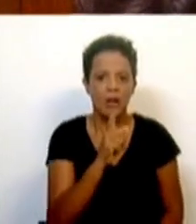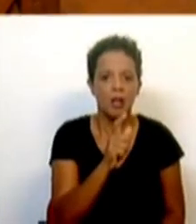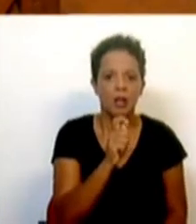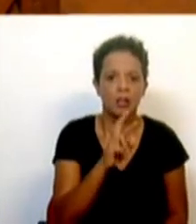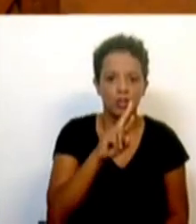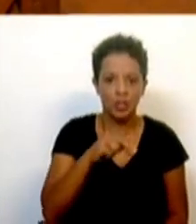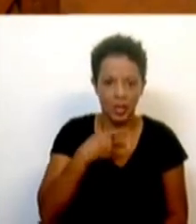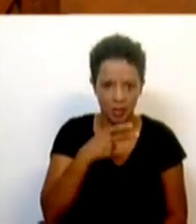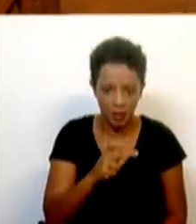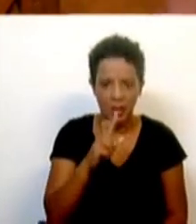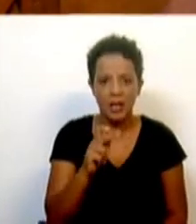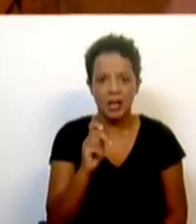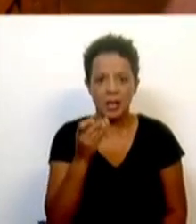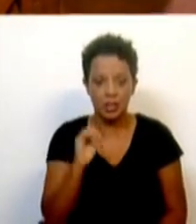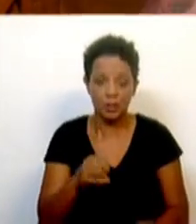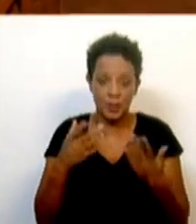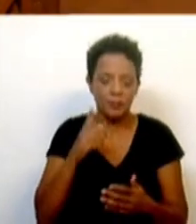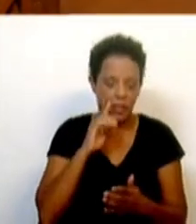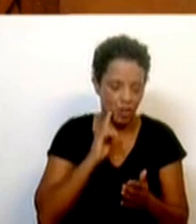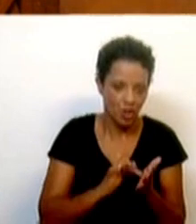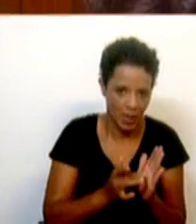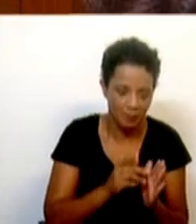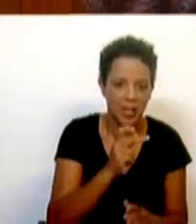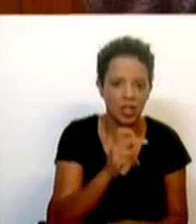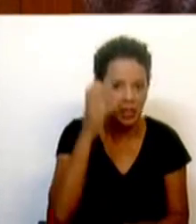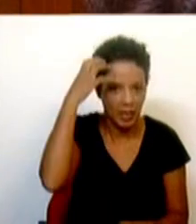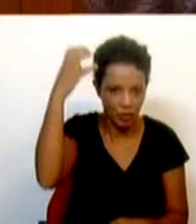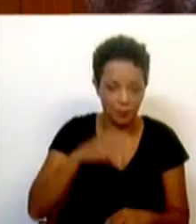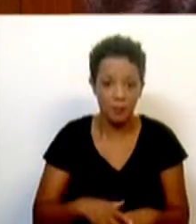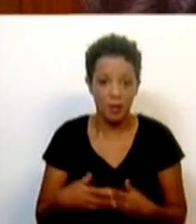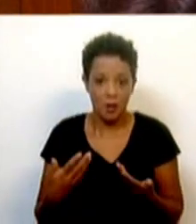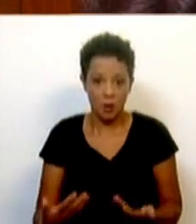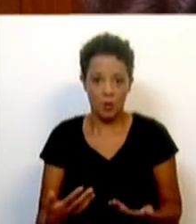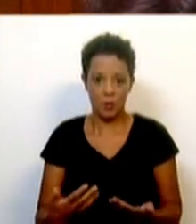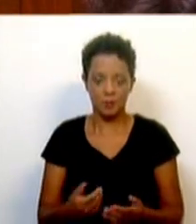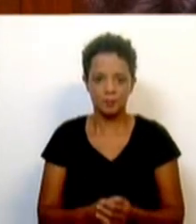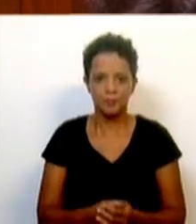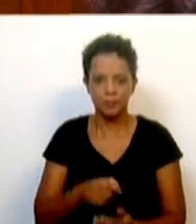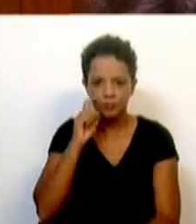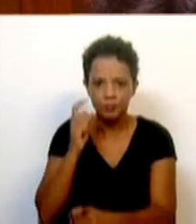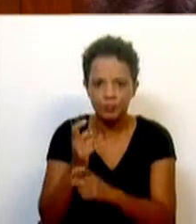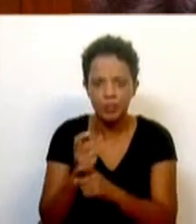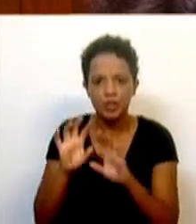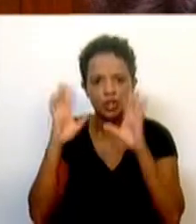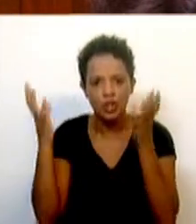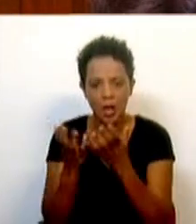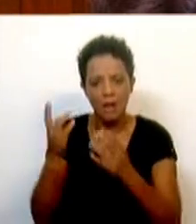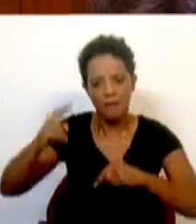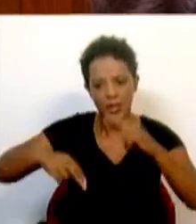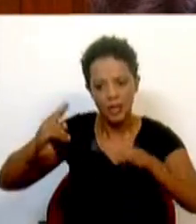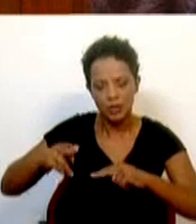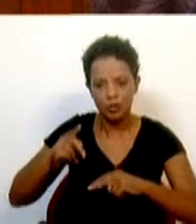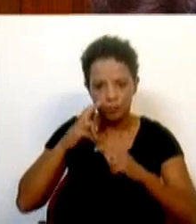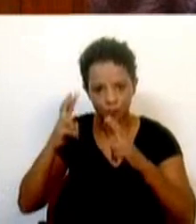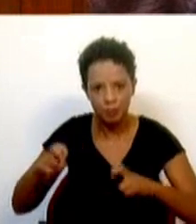Agora que... A engenheira Alexandra Reis. Agora que a Inspeção-Geral de Finanças constatou que essa